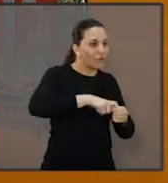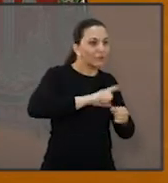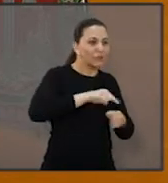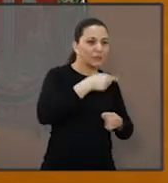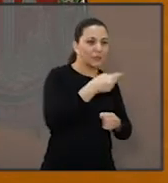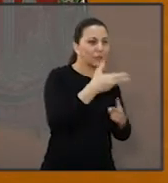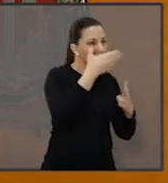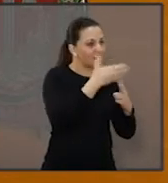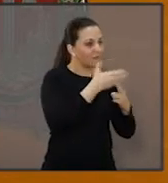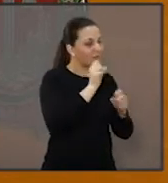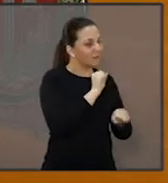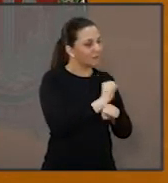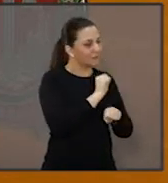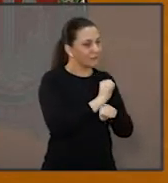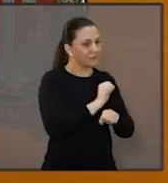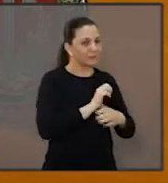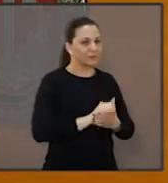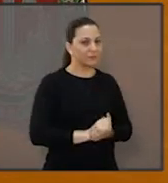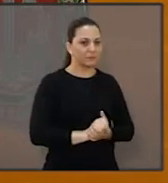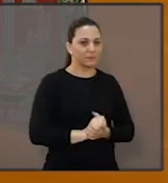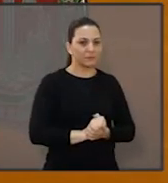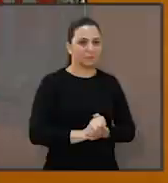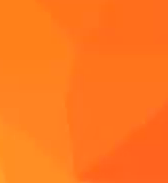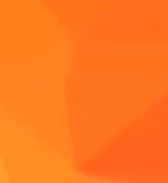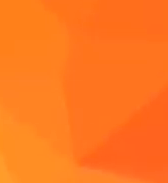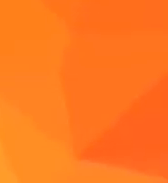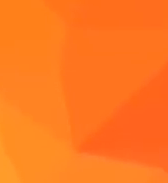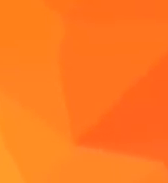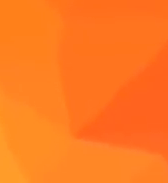gente volta daqui a pouquinho para trazer para você. Aguarde aí.